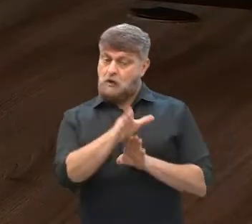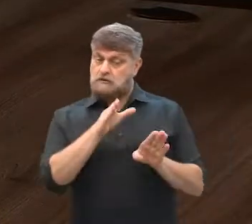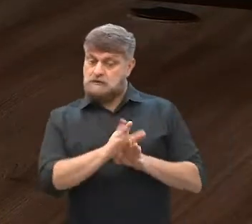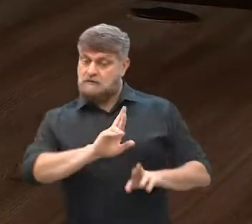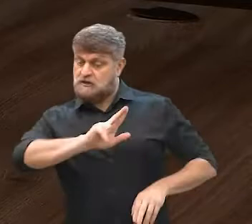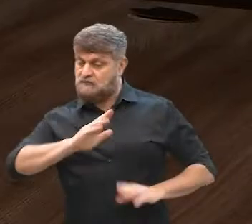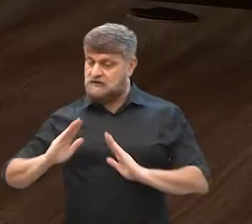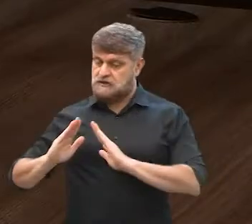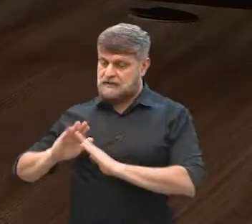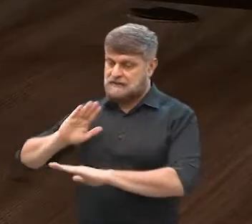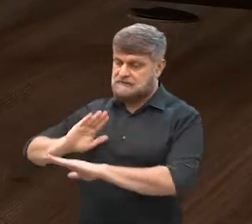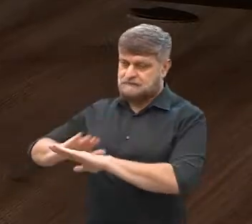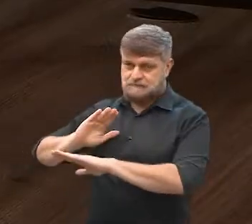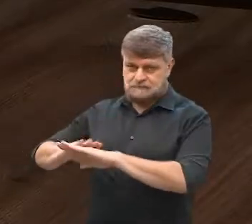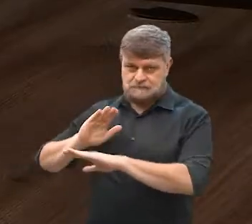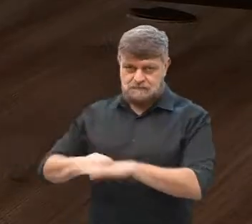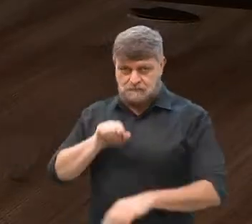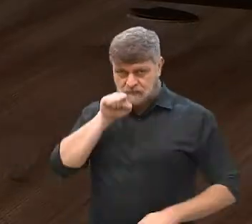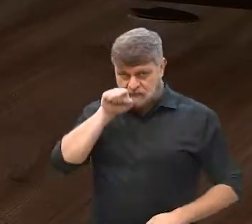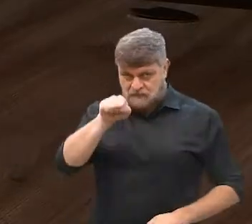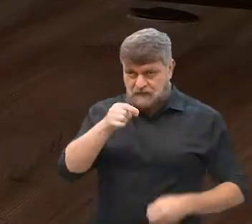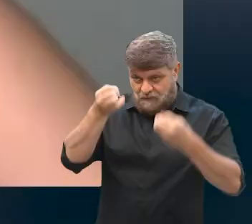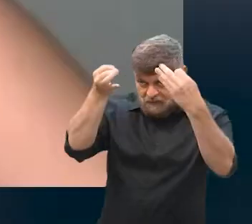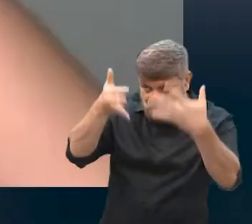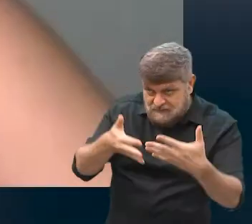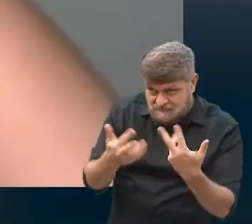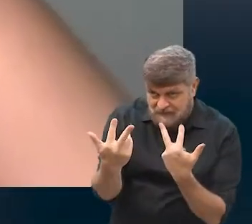casa. São esses processos que você fala?